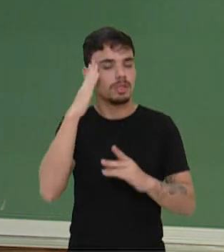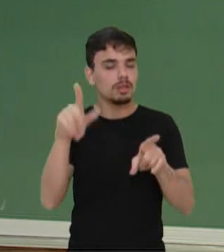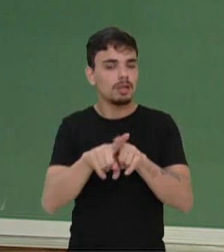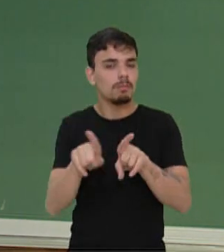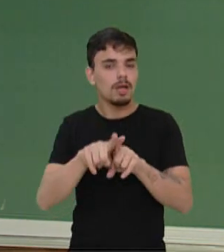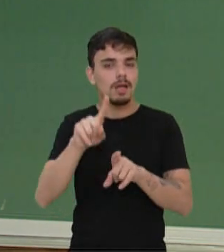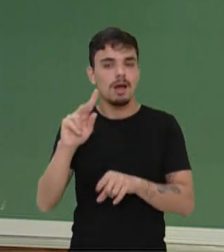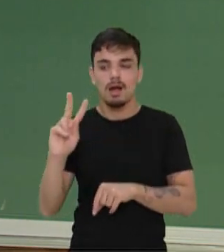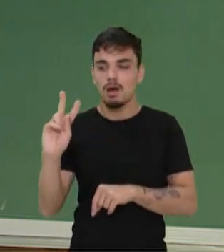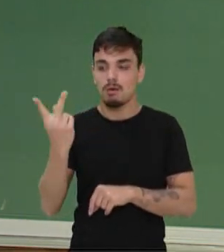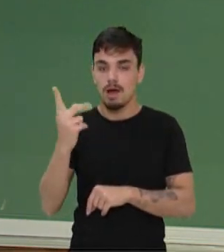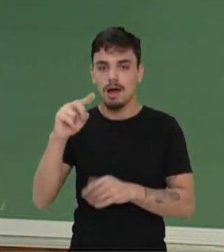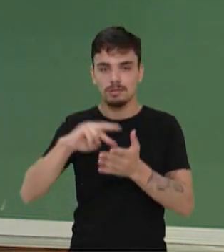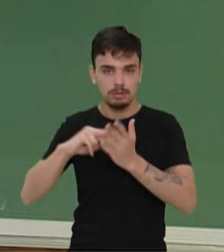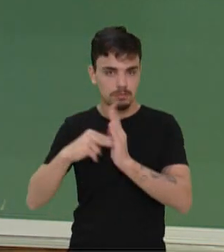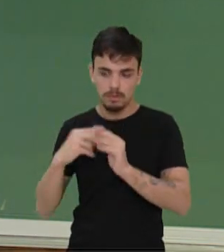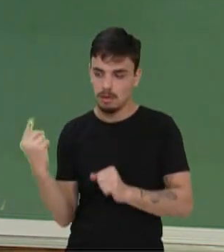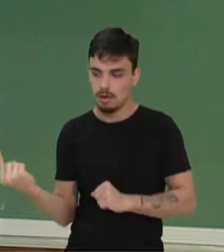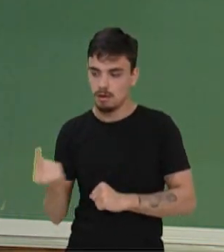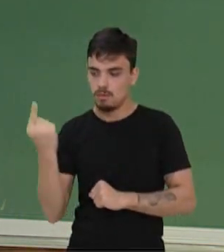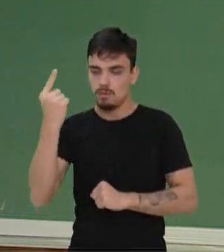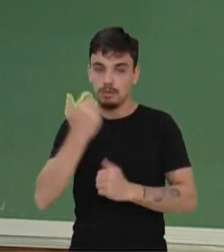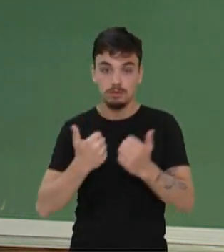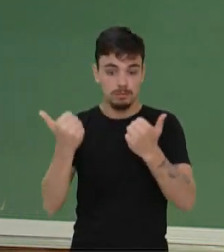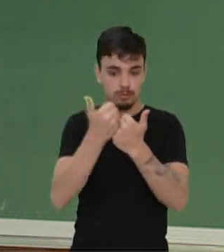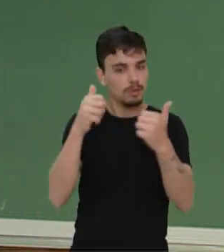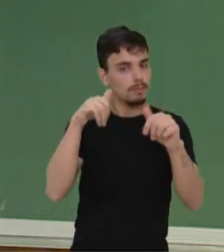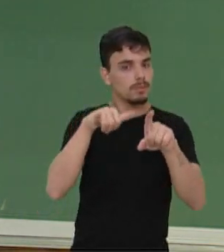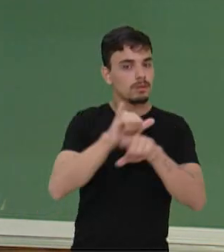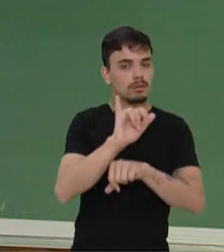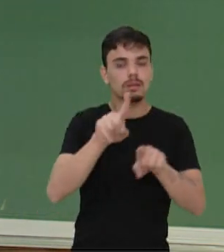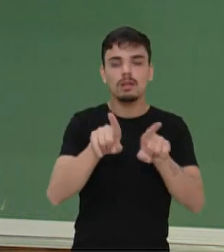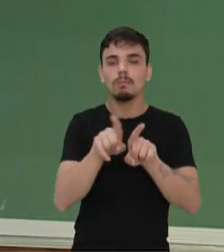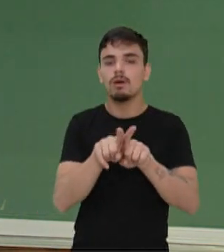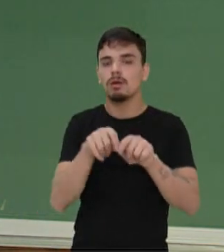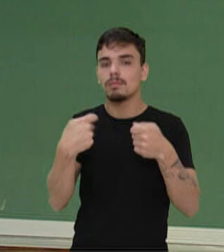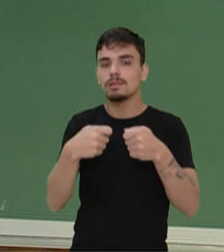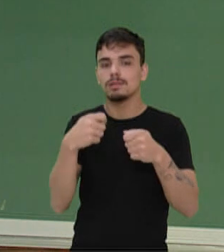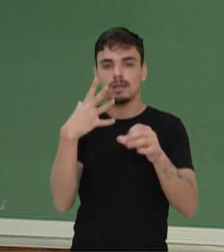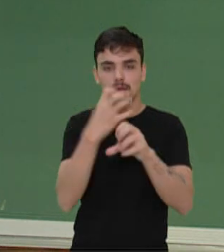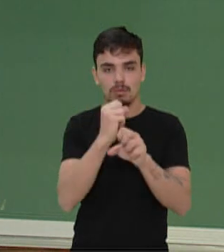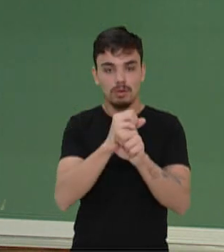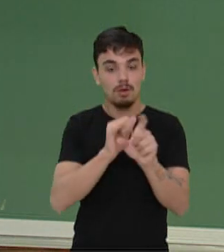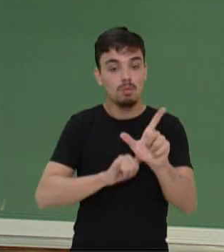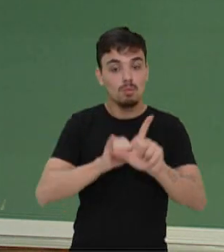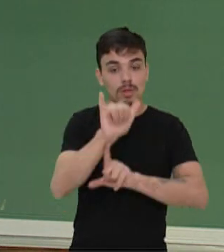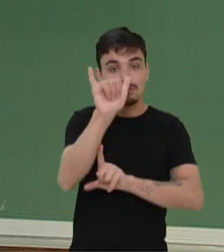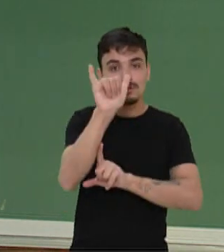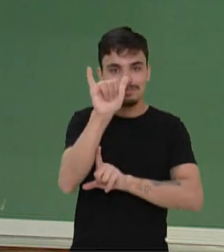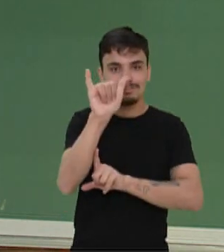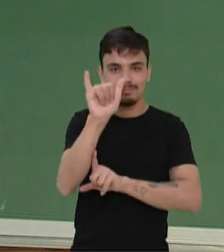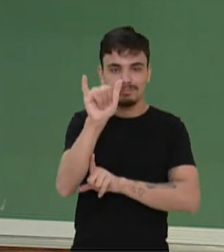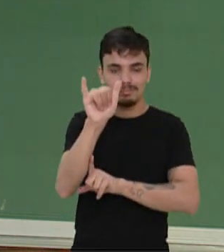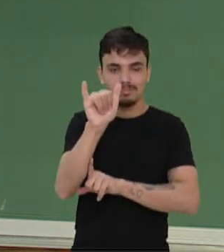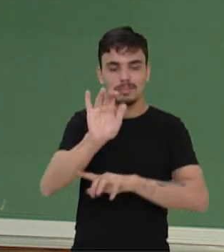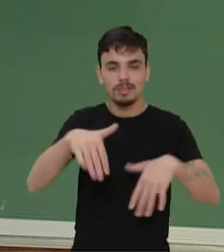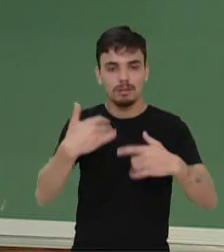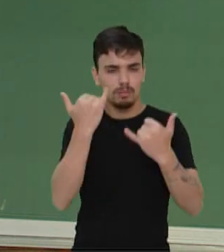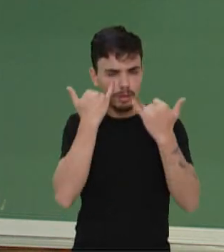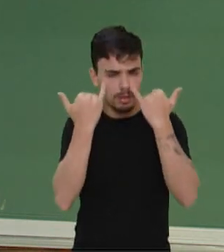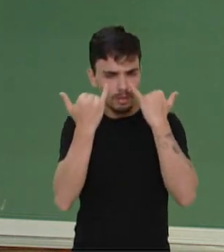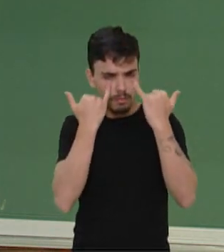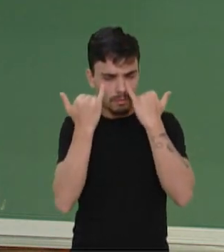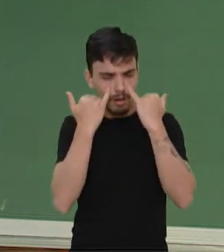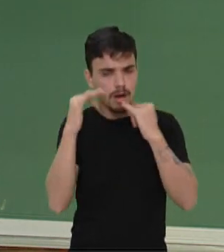altura é o h, né, e o h está no lugar do y, eu preciso calcular o y do vértice. Tá? Então, essas informações eu